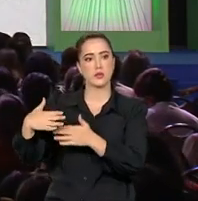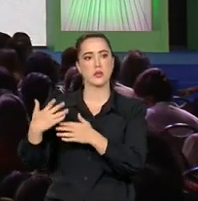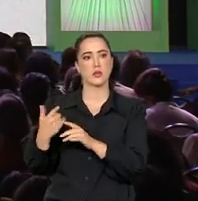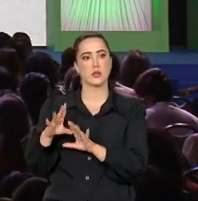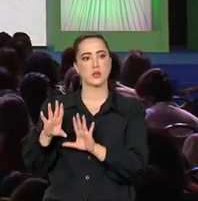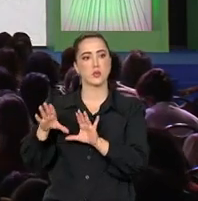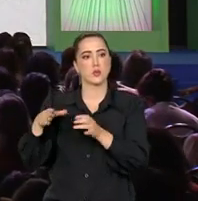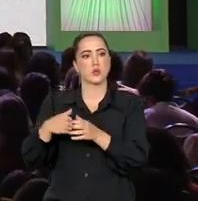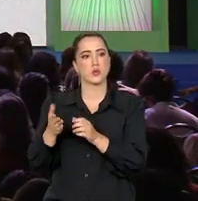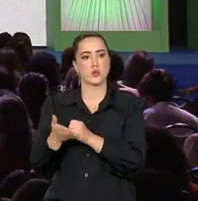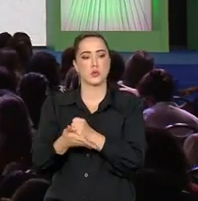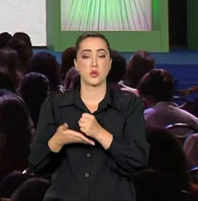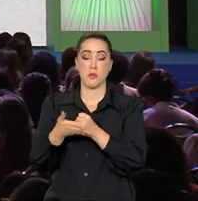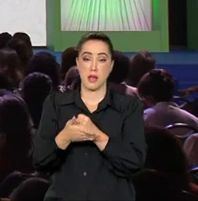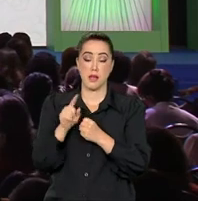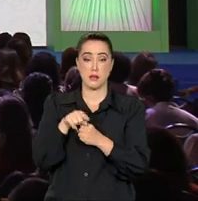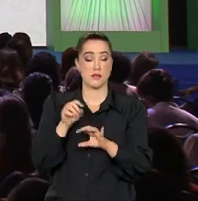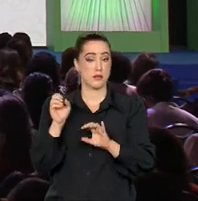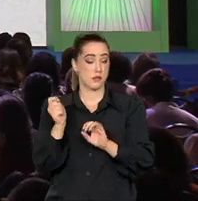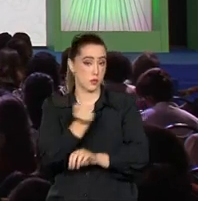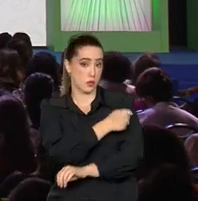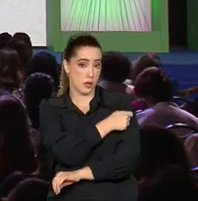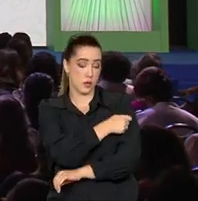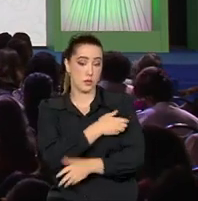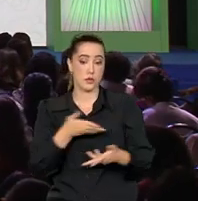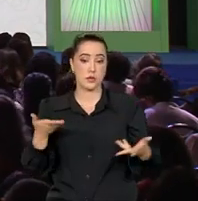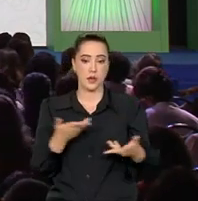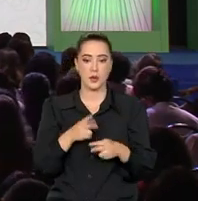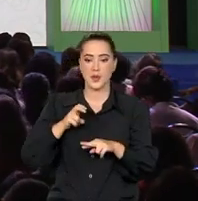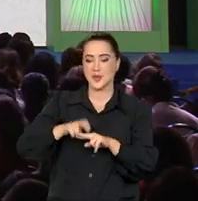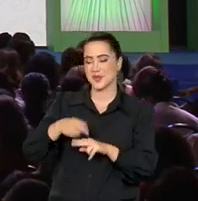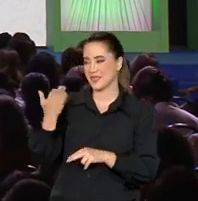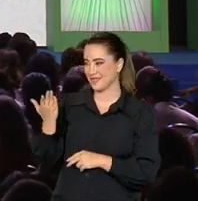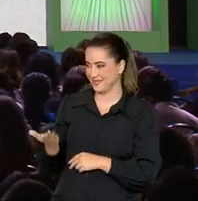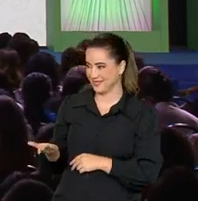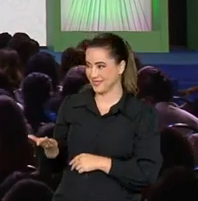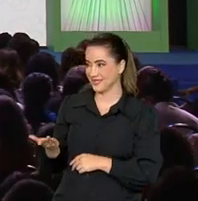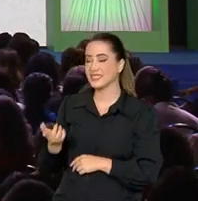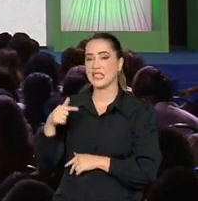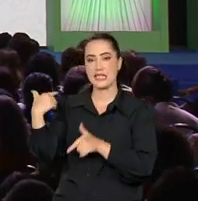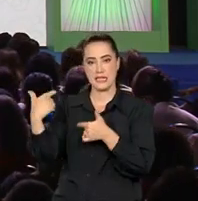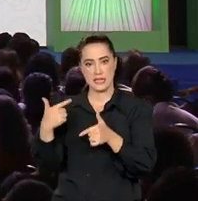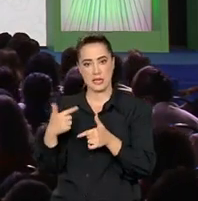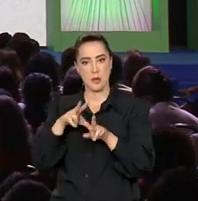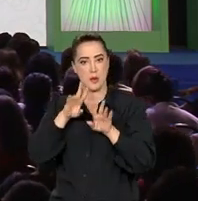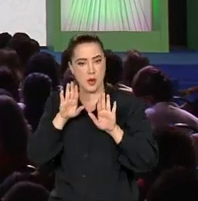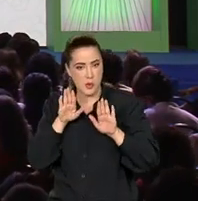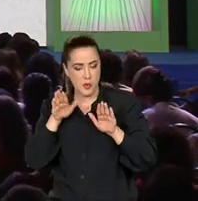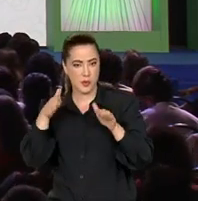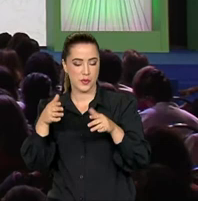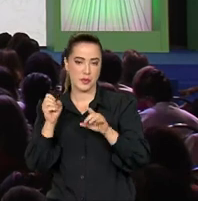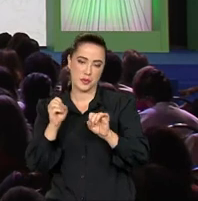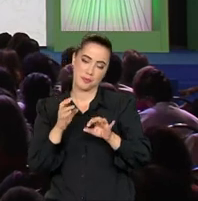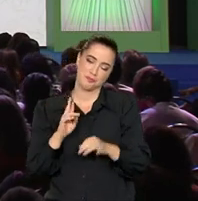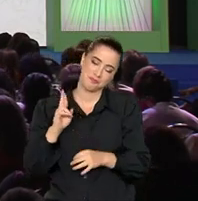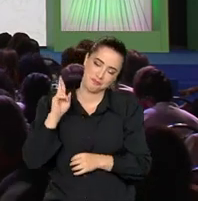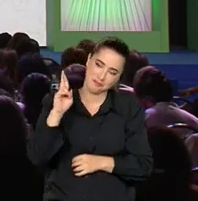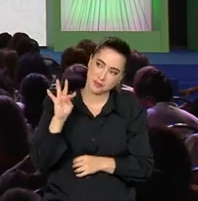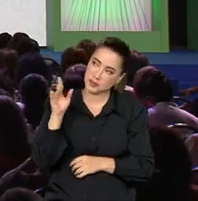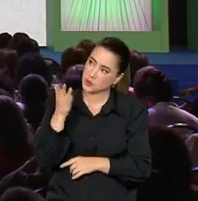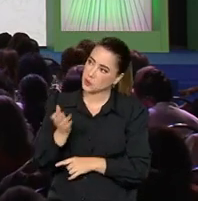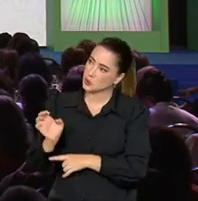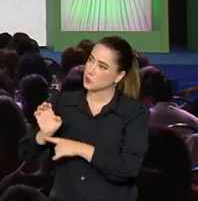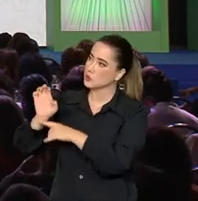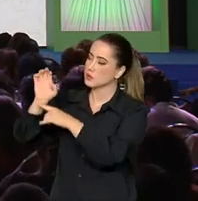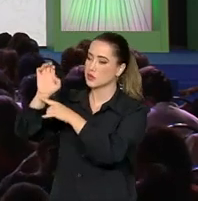de base aí dos estudantes e agora sentada aí nessa missão na educação. Em nome de todos os estados, aqui